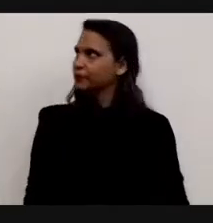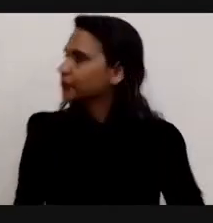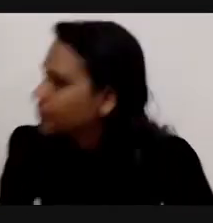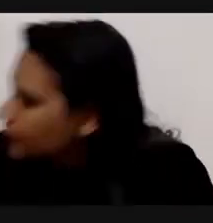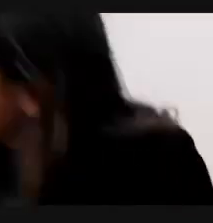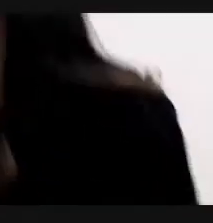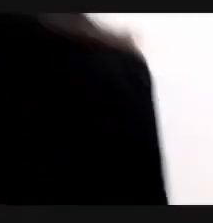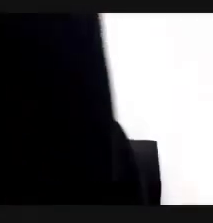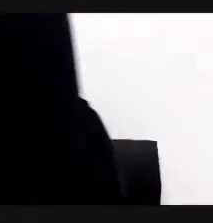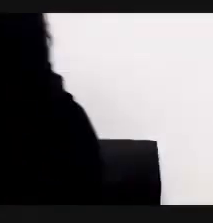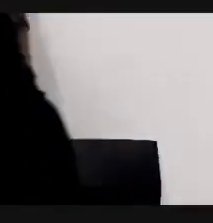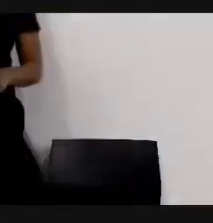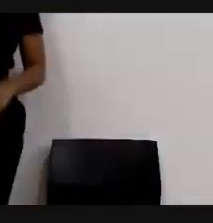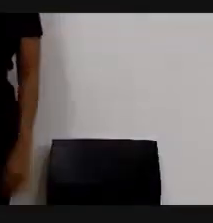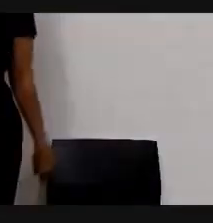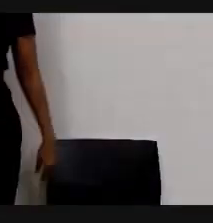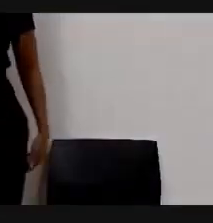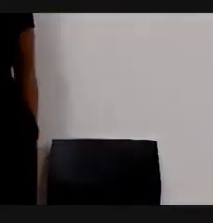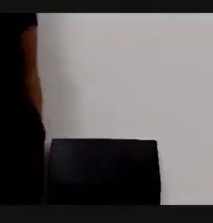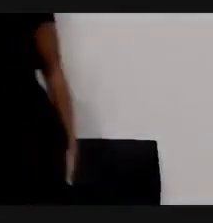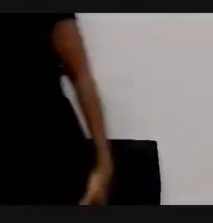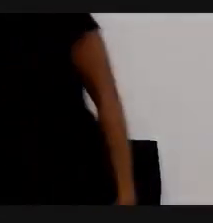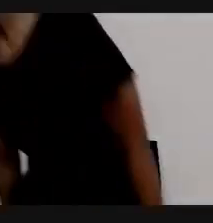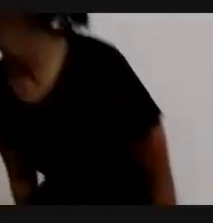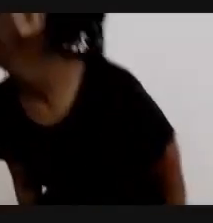A palavra é sua.